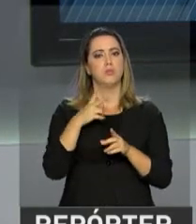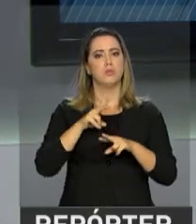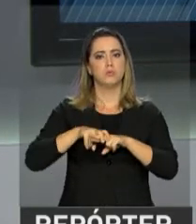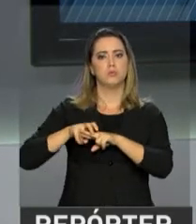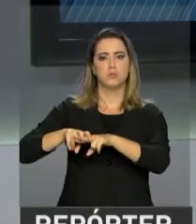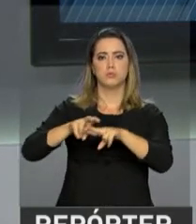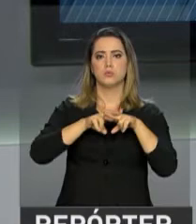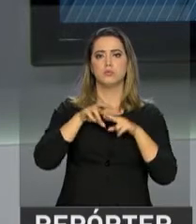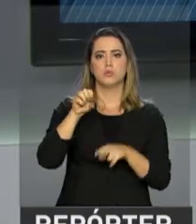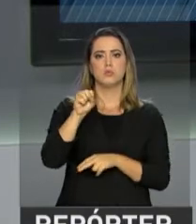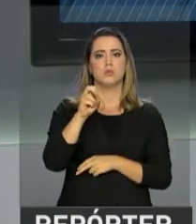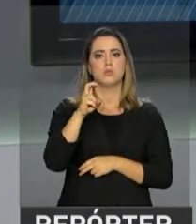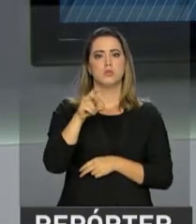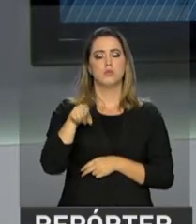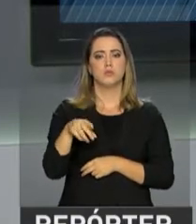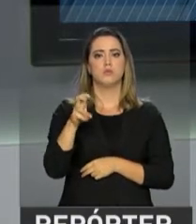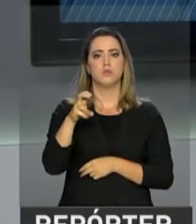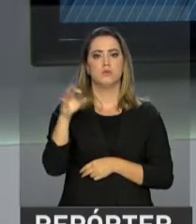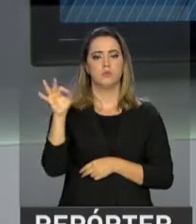assentos foi de